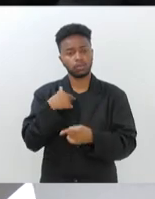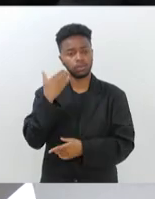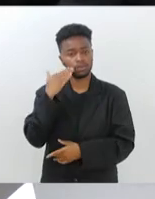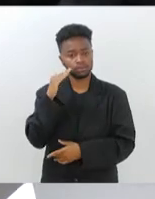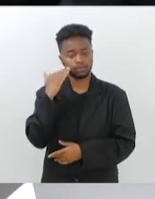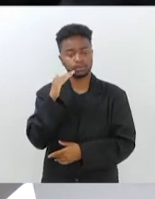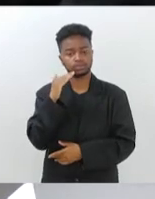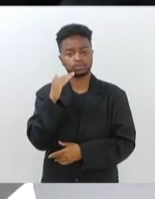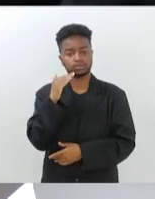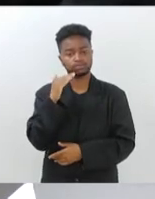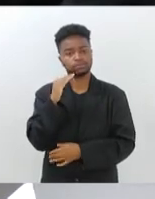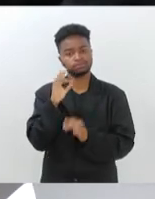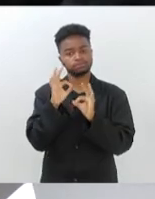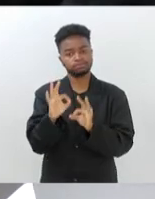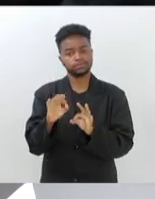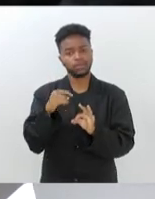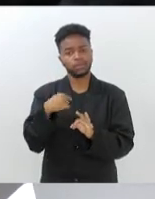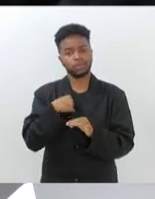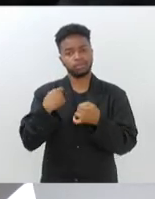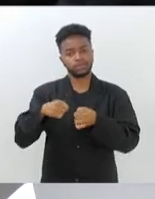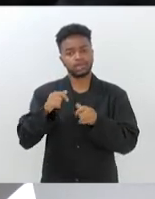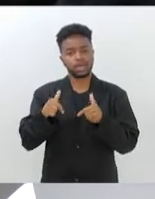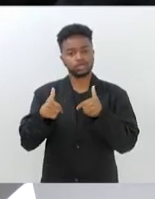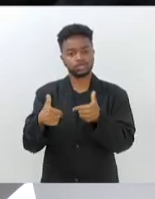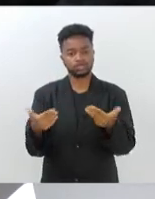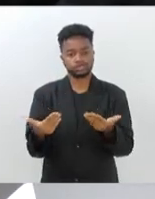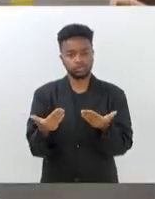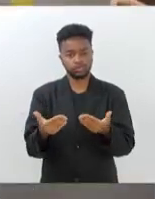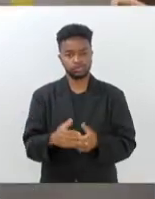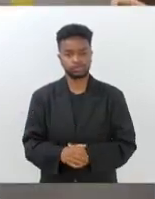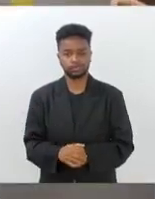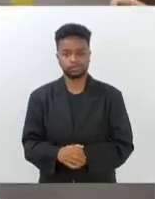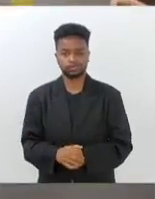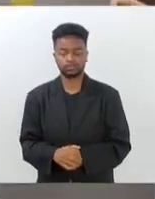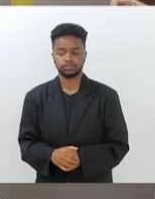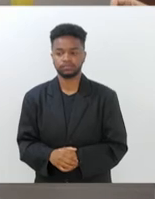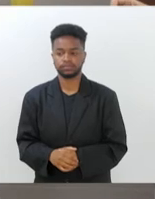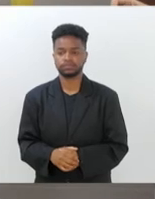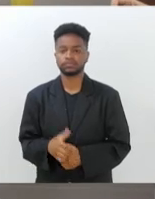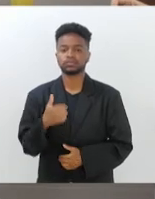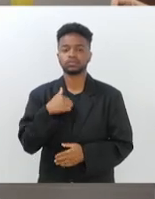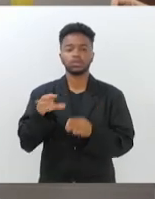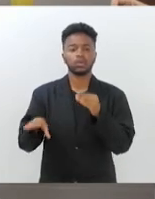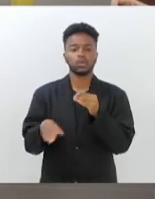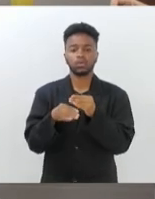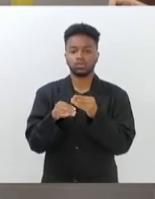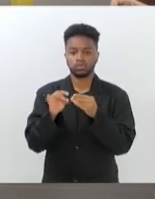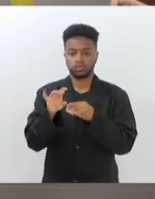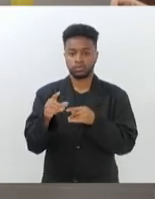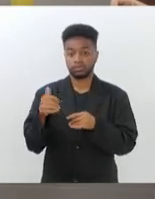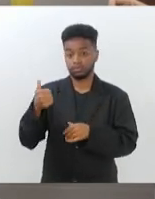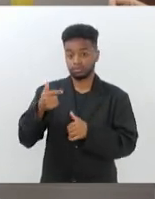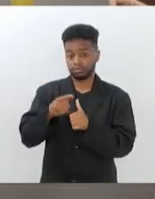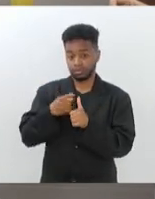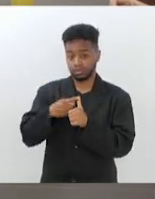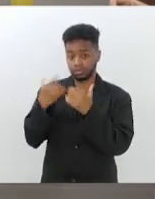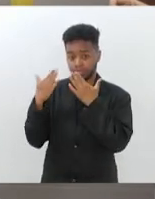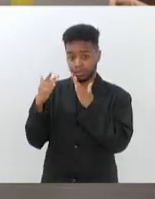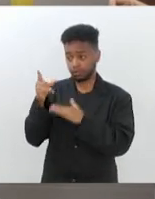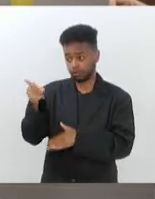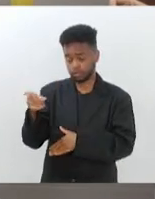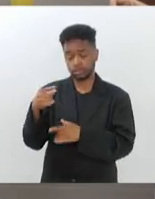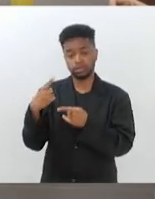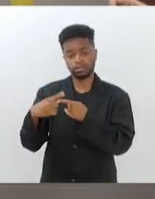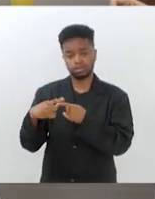é o que eu devo fazer nesse momento e me permite só uma complementação Deputado cosol primeiro parabenizar a vossa excelência pela fala pela